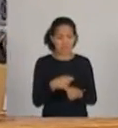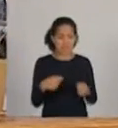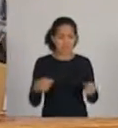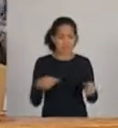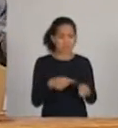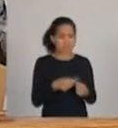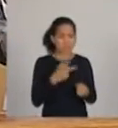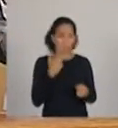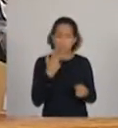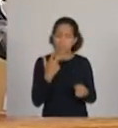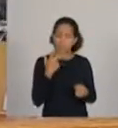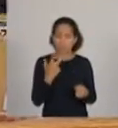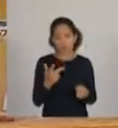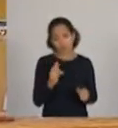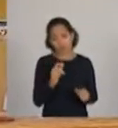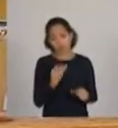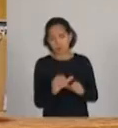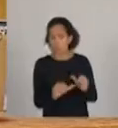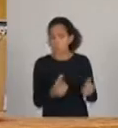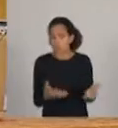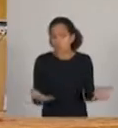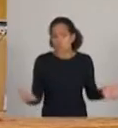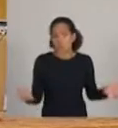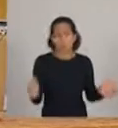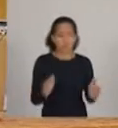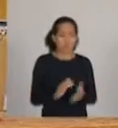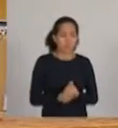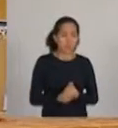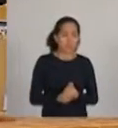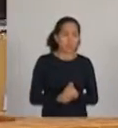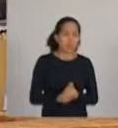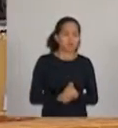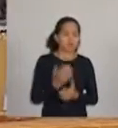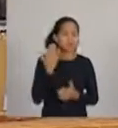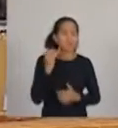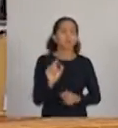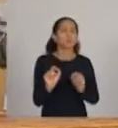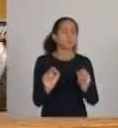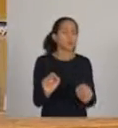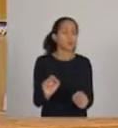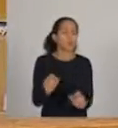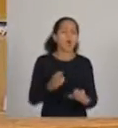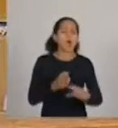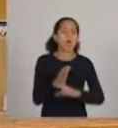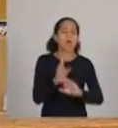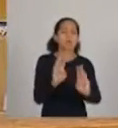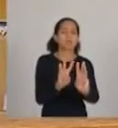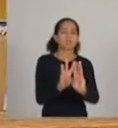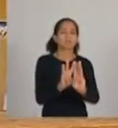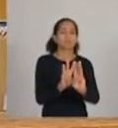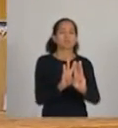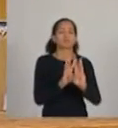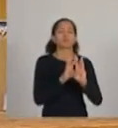rodar o PDCA. O governador não sabe o que é rodar o PDCA, não? Entra no Google.